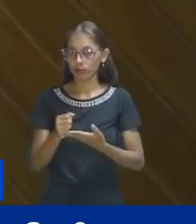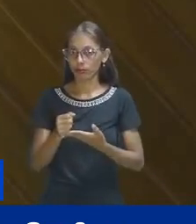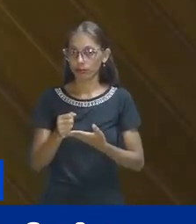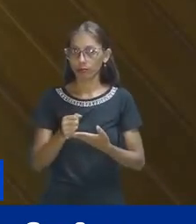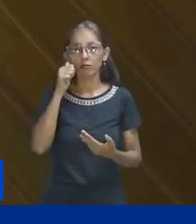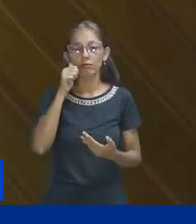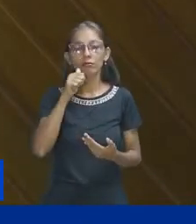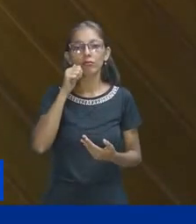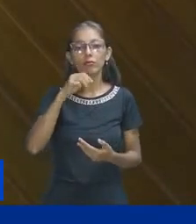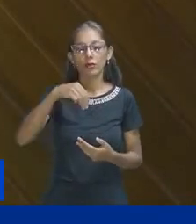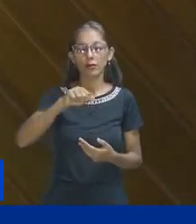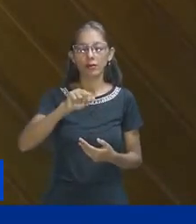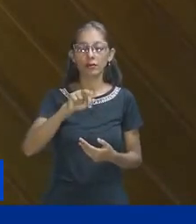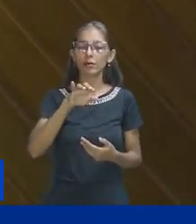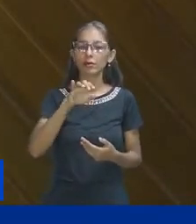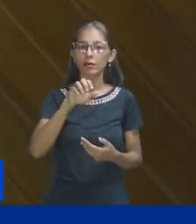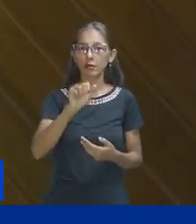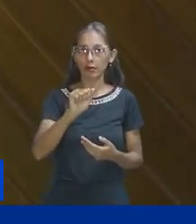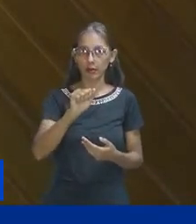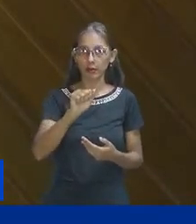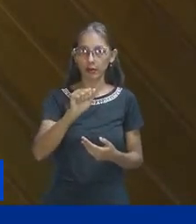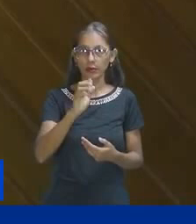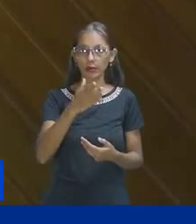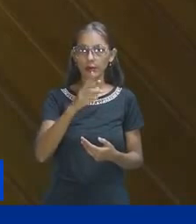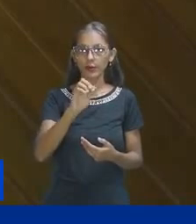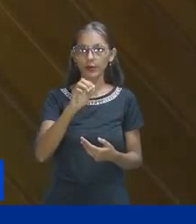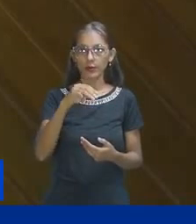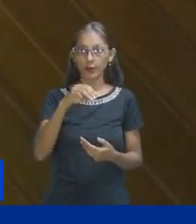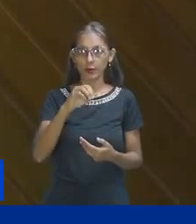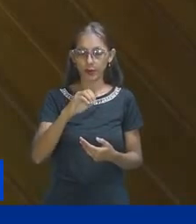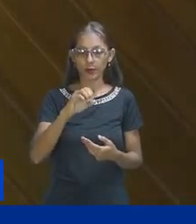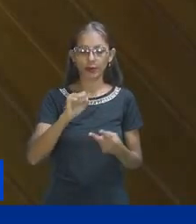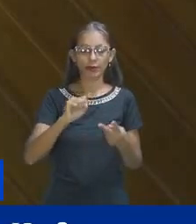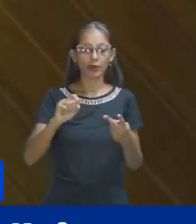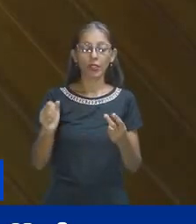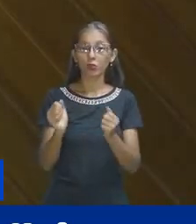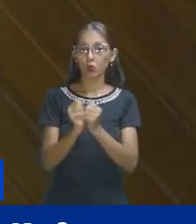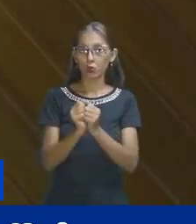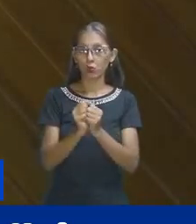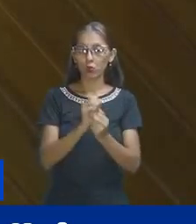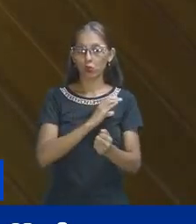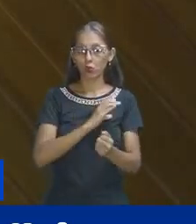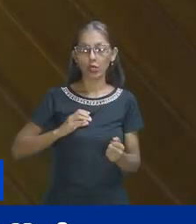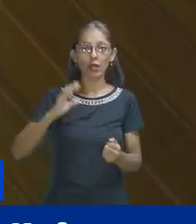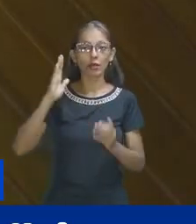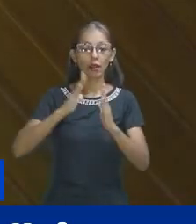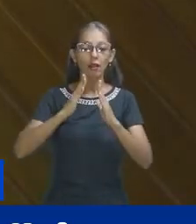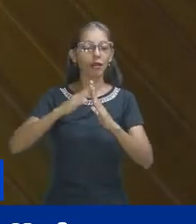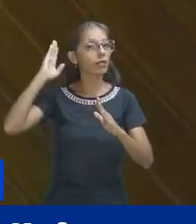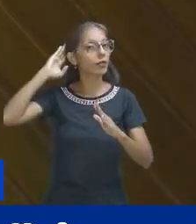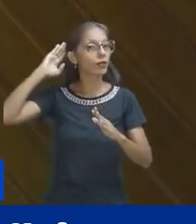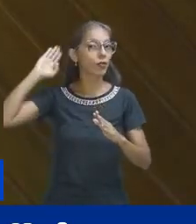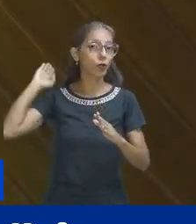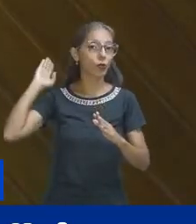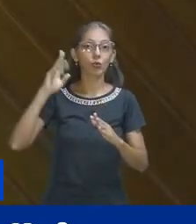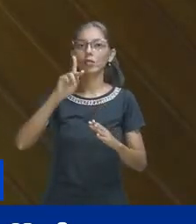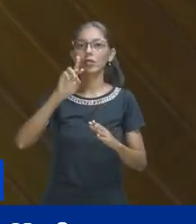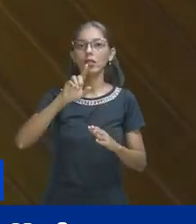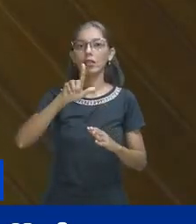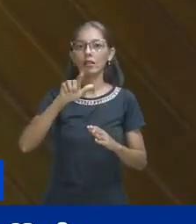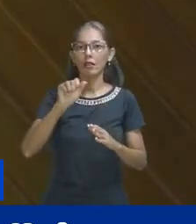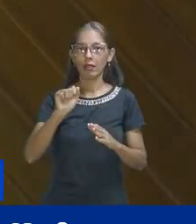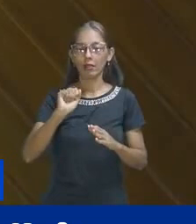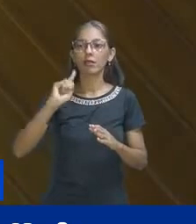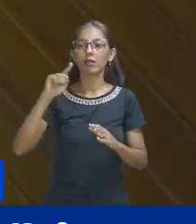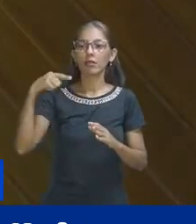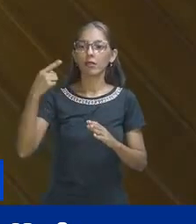aos fundos da casa da dona Maria Ramos. De lá, foram até a casa buscar os